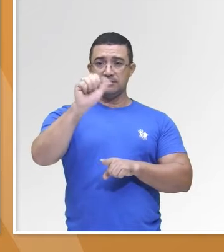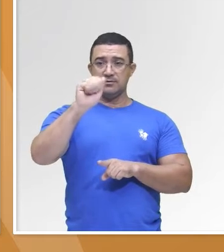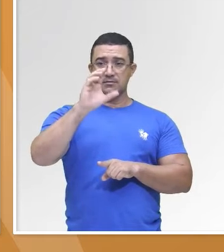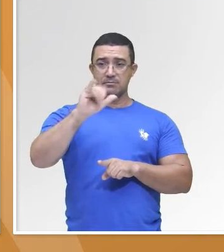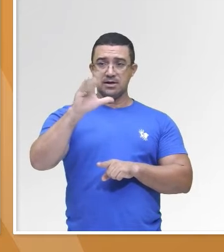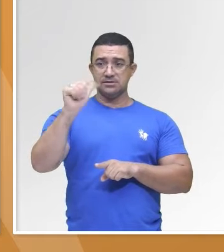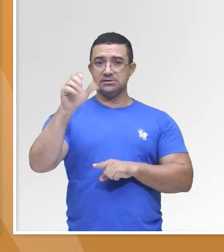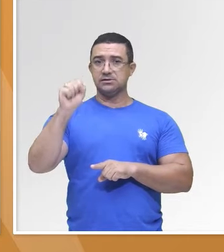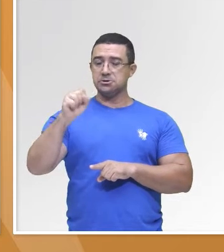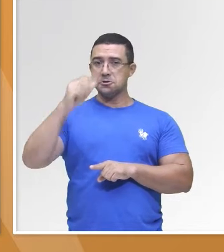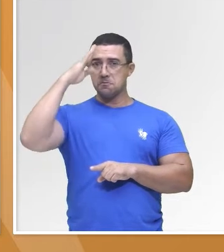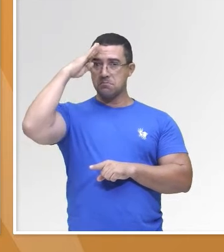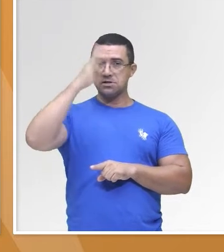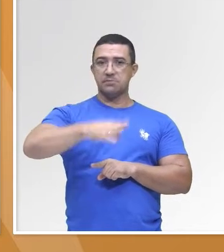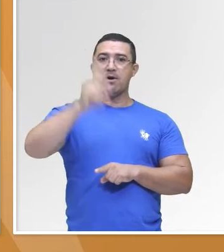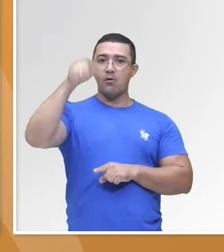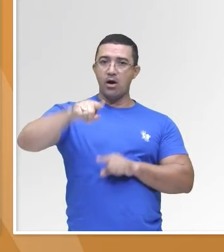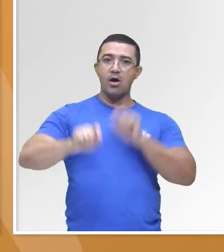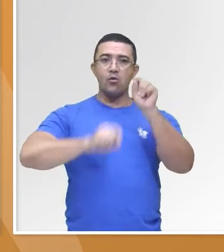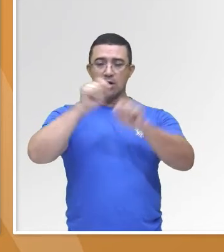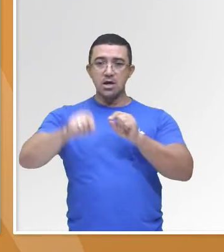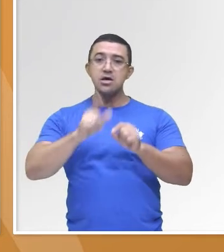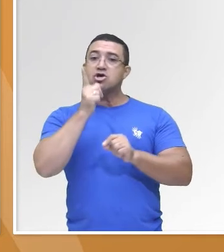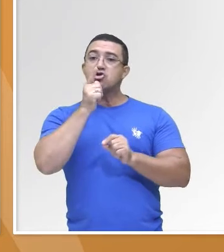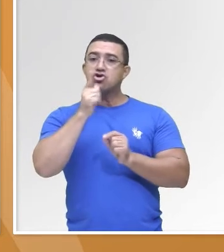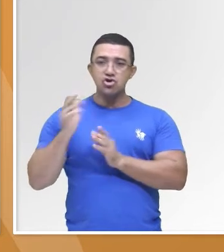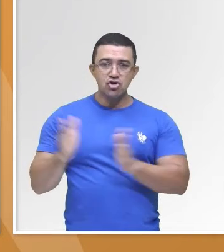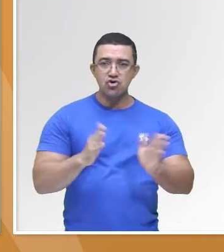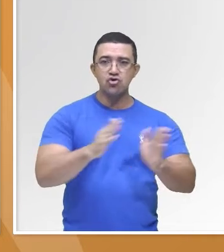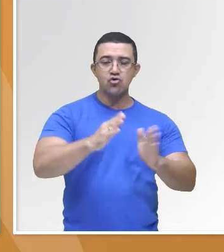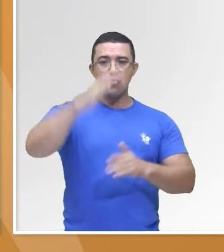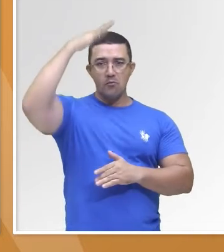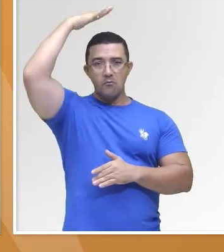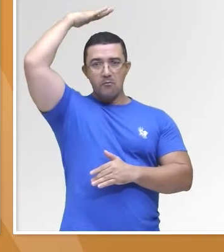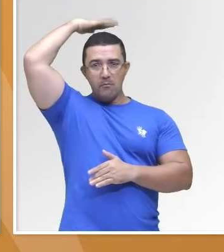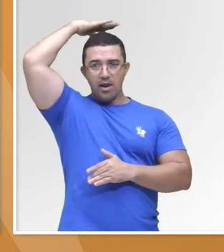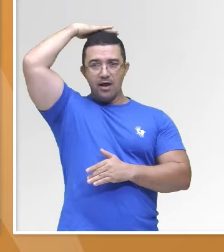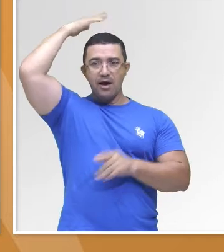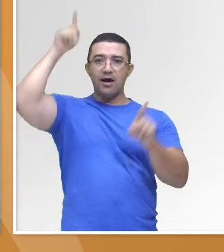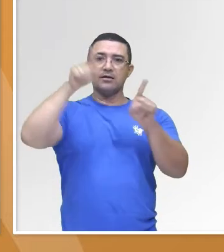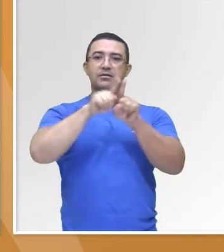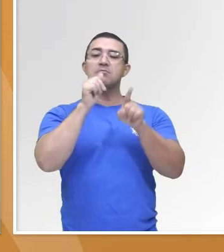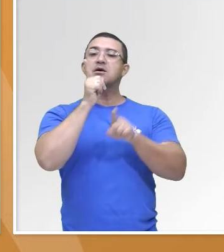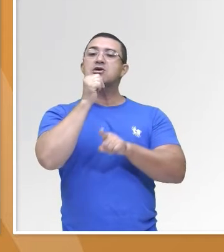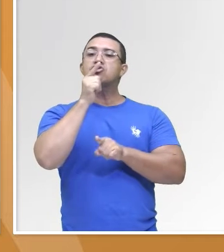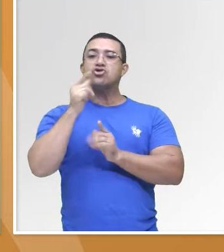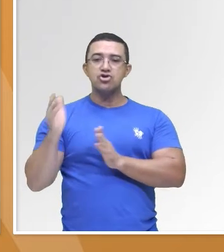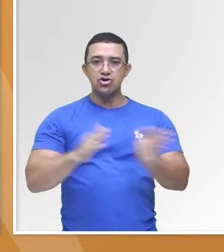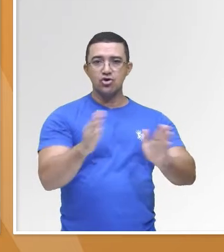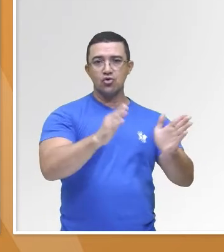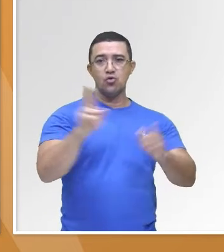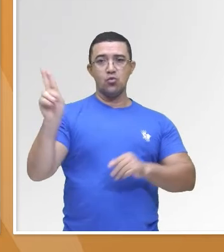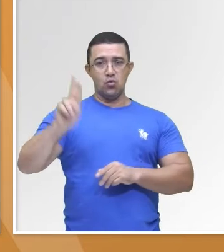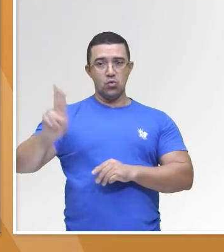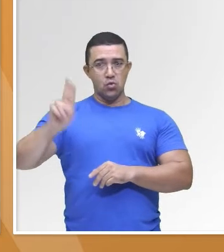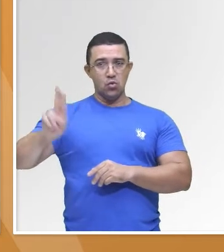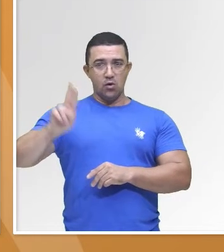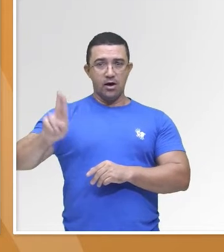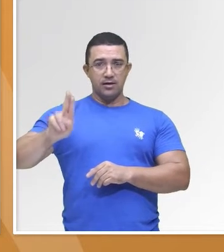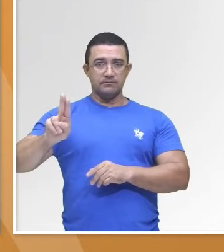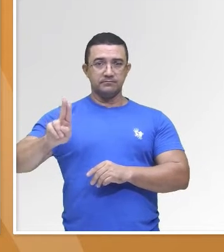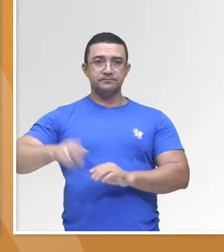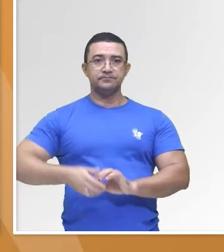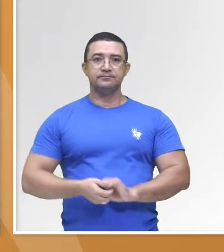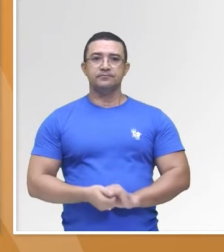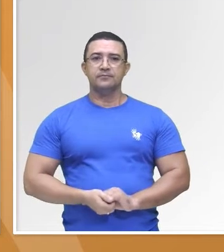é a bacia hidrográfica do Rio Paraná, tá? E a bacia do Rio Uruguai. O Rio Paraná, tá?